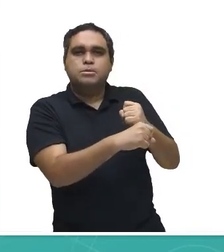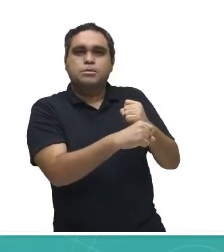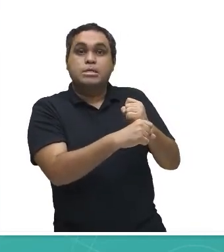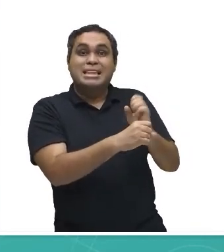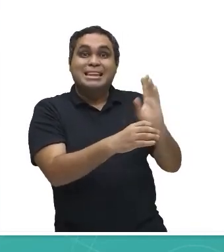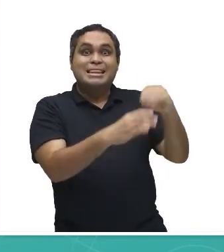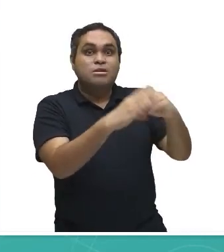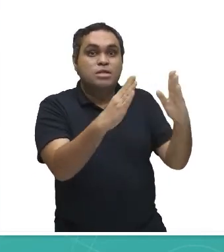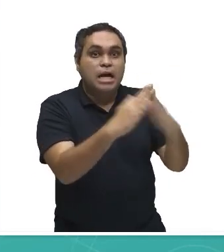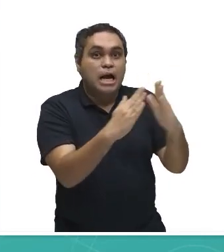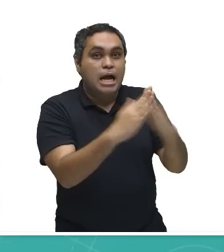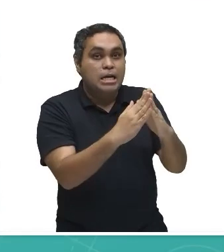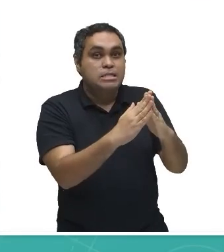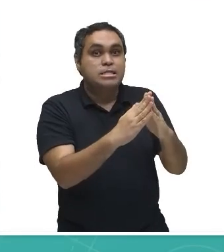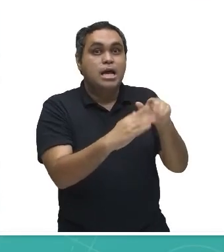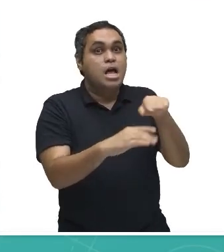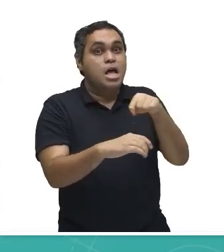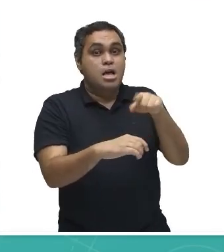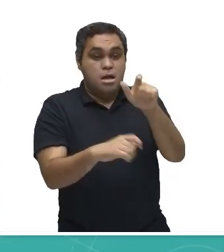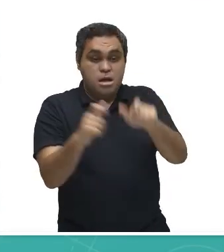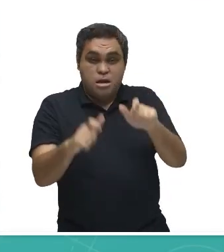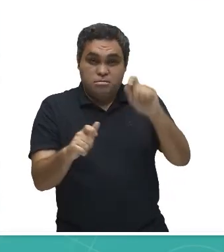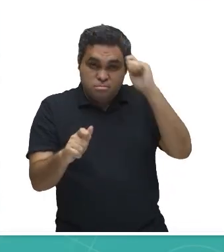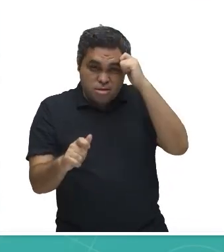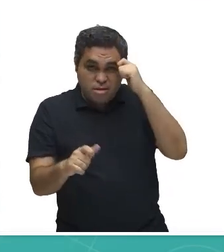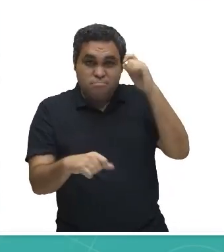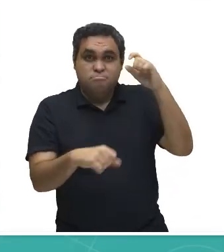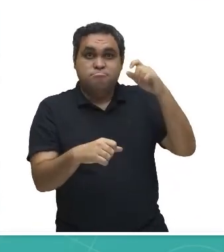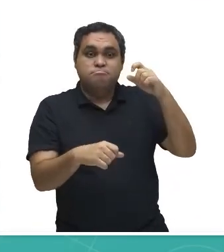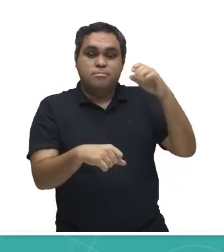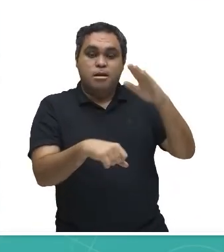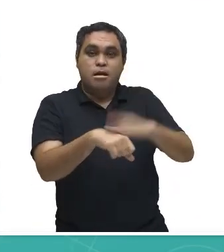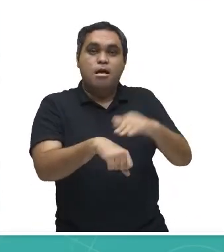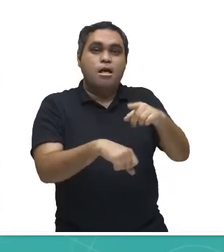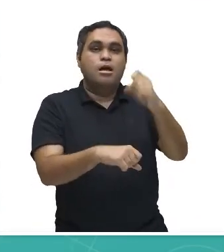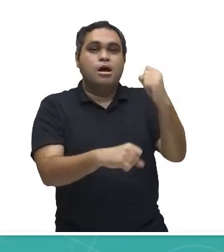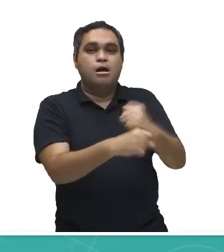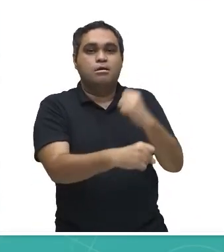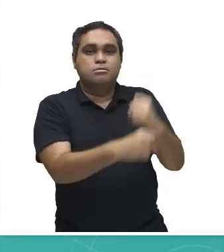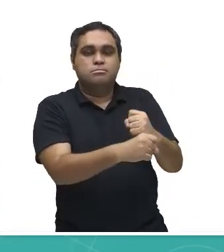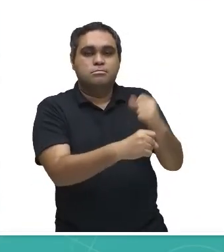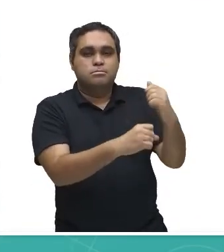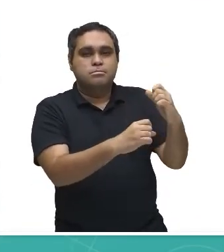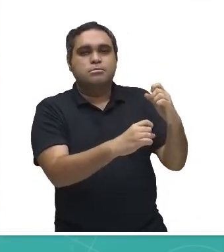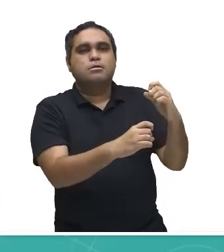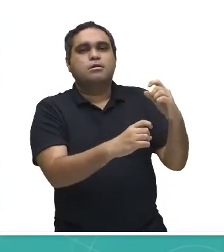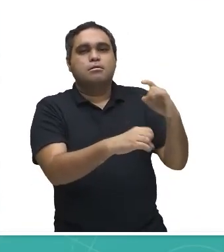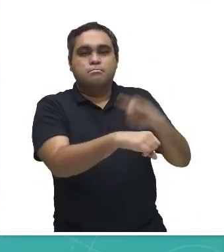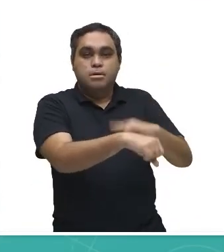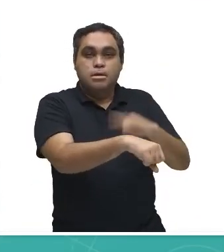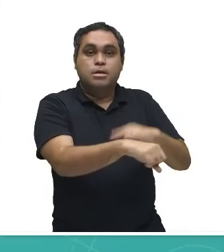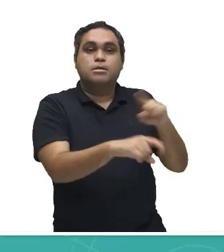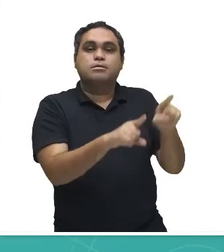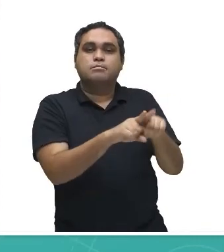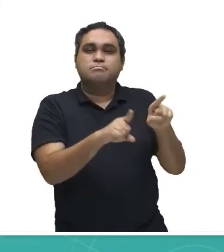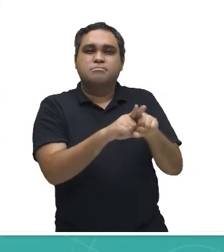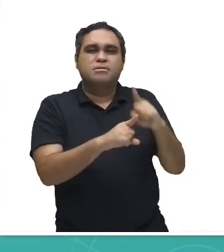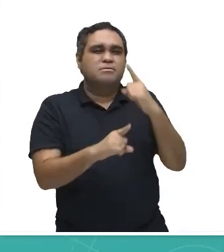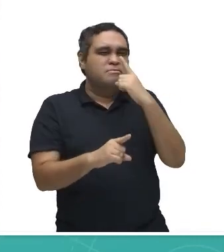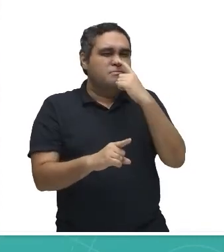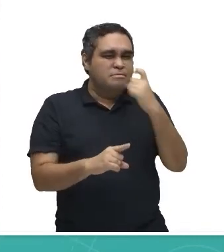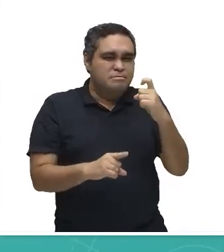muito forte, porque aquelas pessoas trabalhavam o dia inteiro e aí elas eram recolhidas naquele ambiente. Mas a